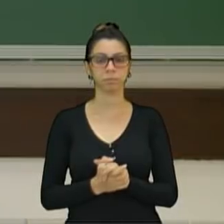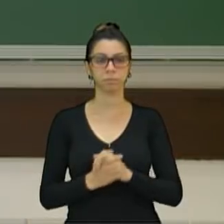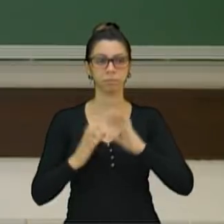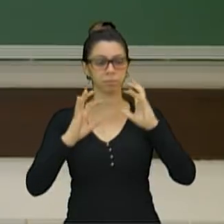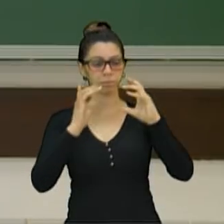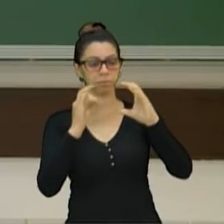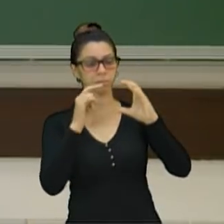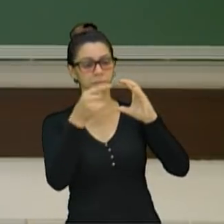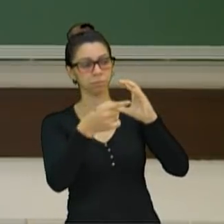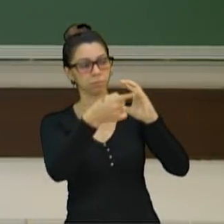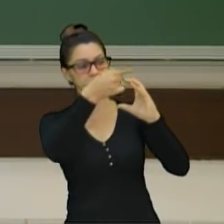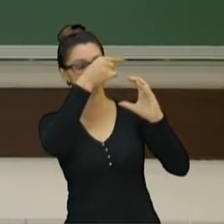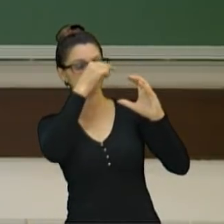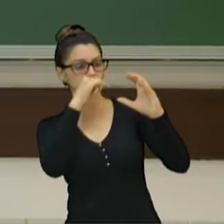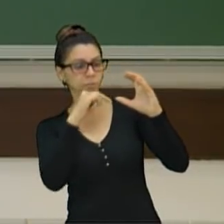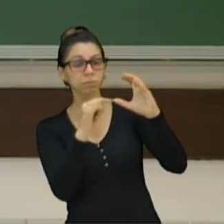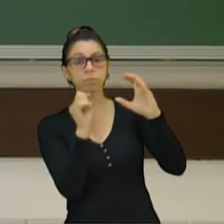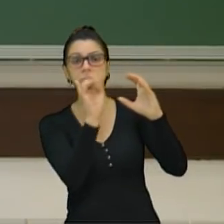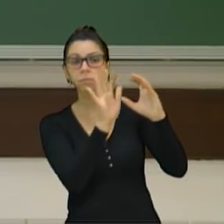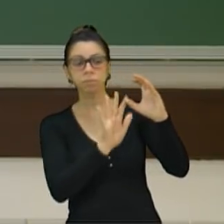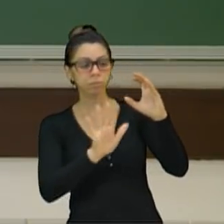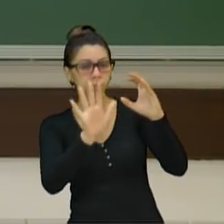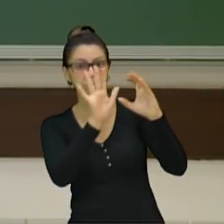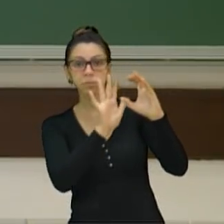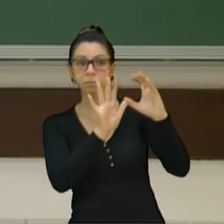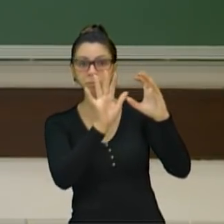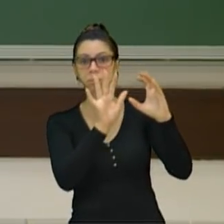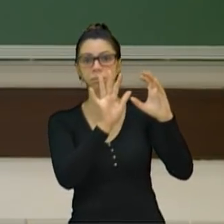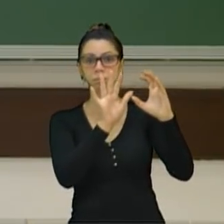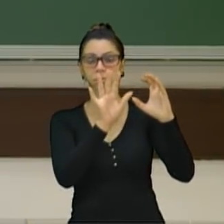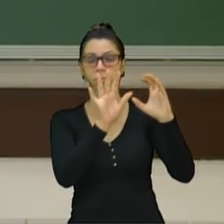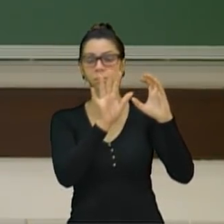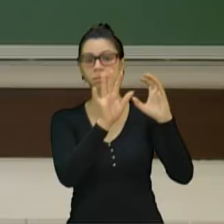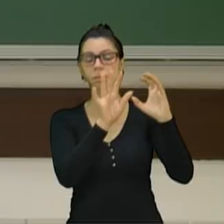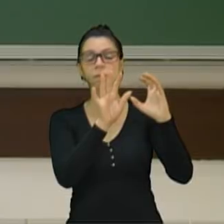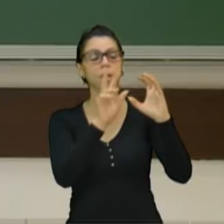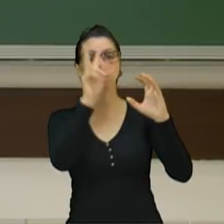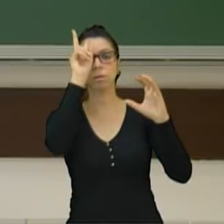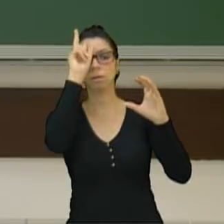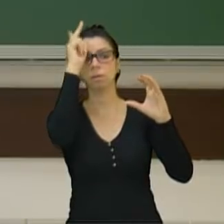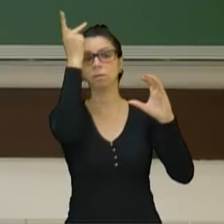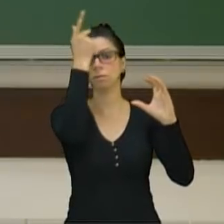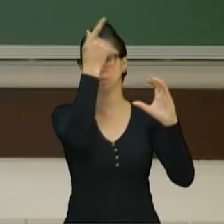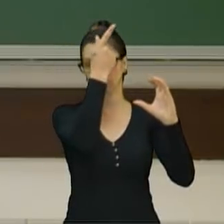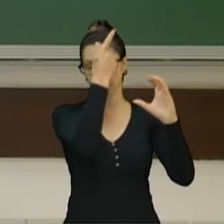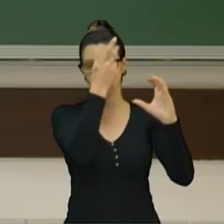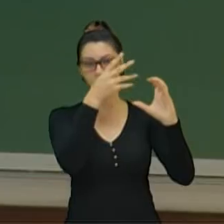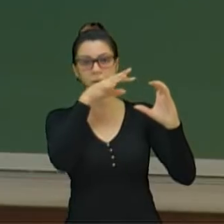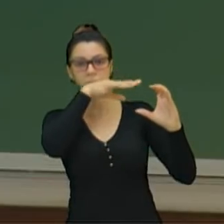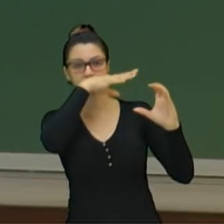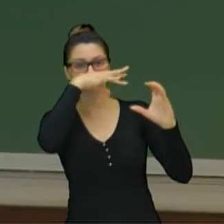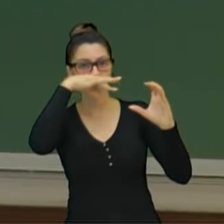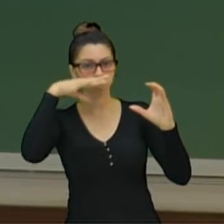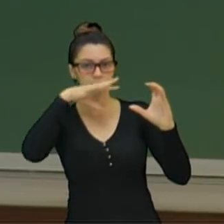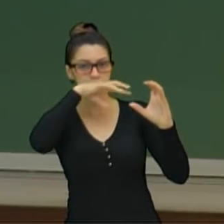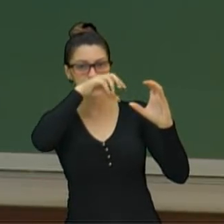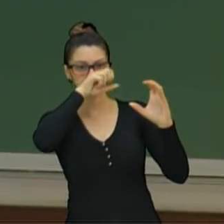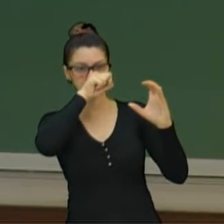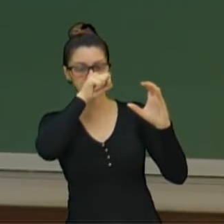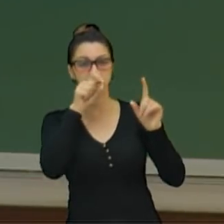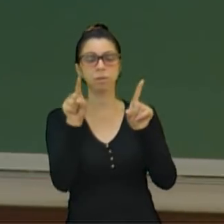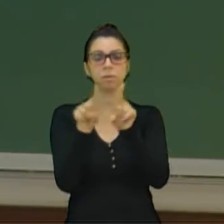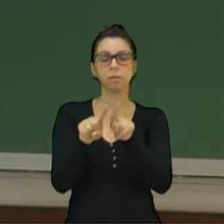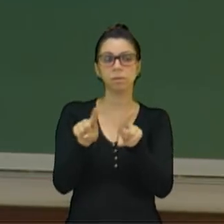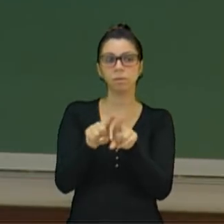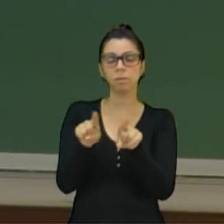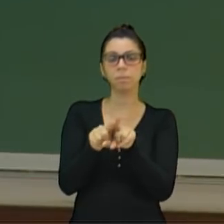nosso cérebro uma região onde nós vamos interpretar o olfato, que é o cheiro, e